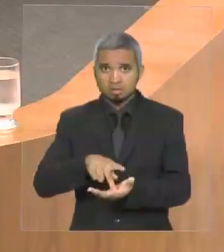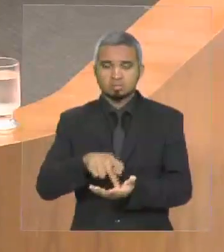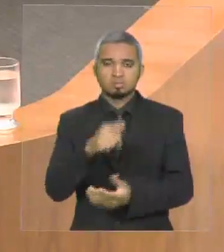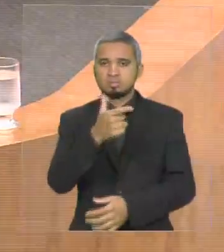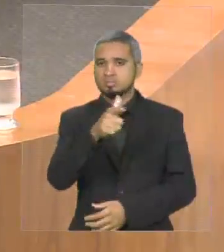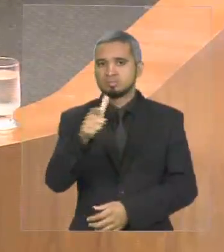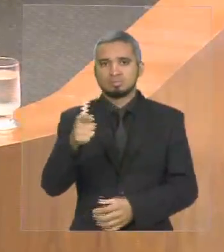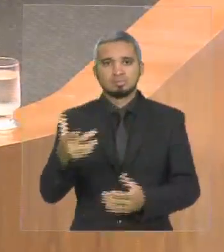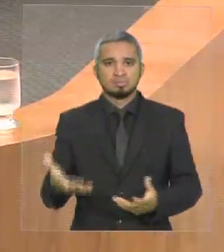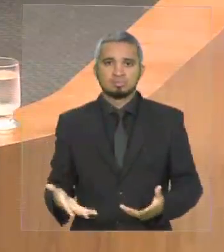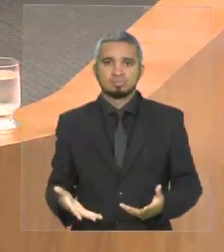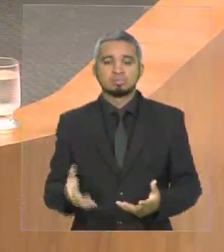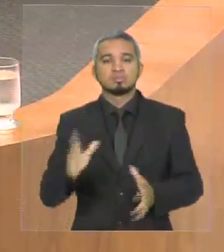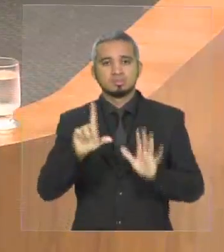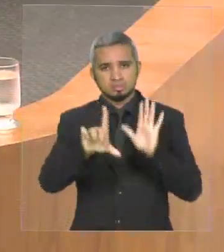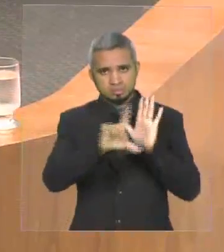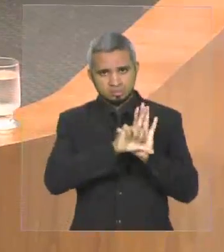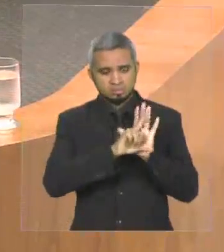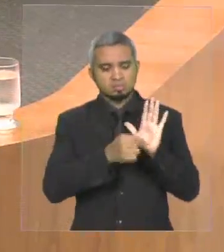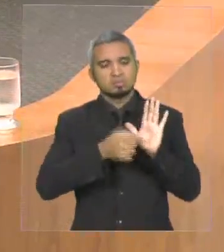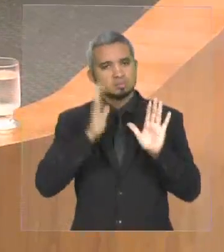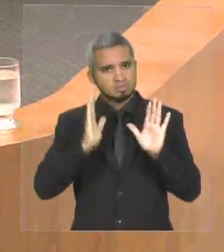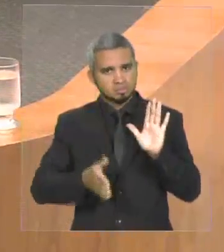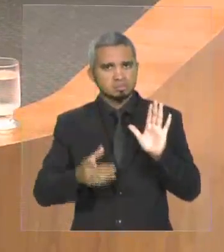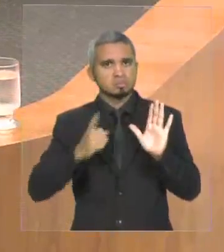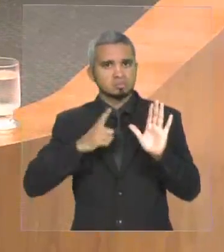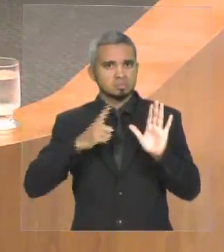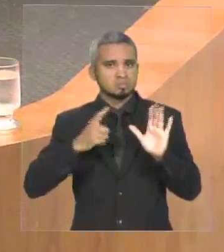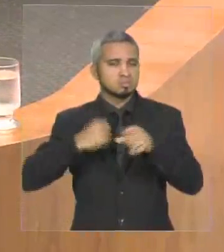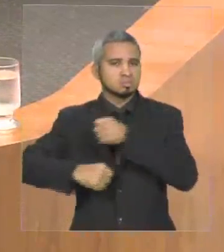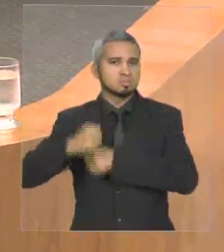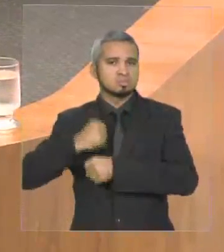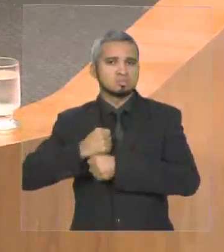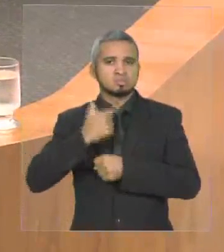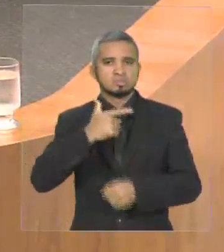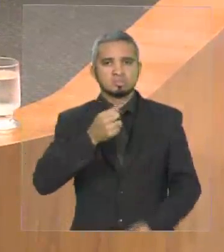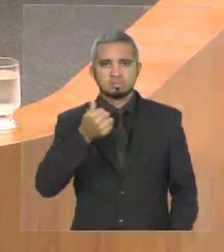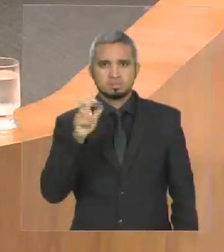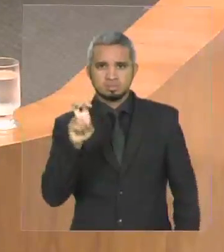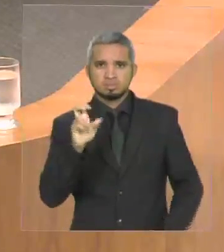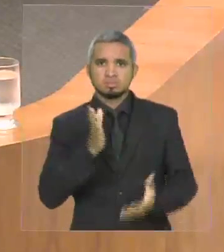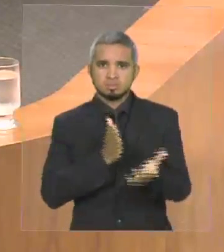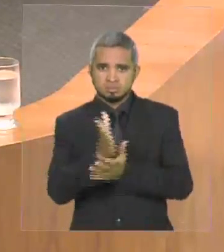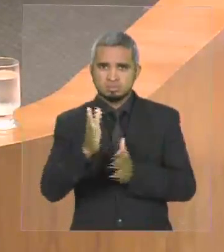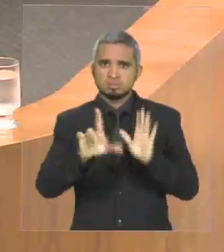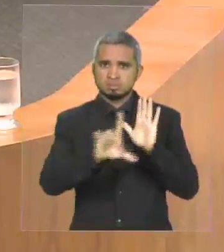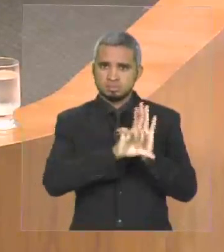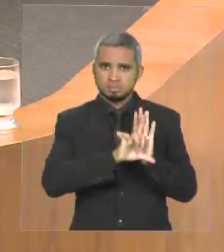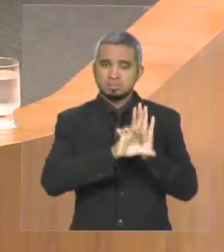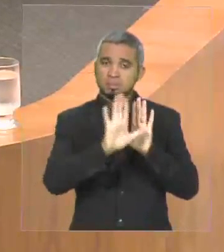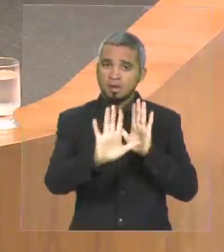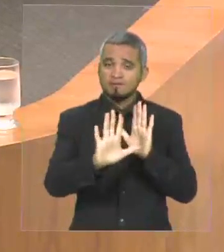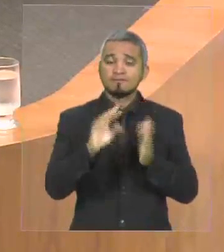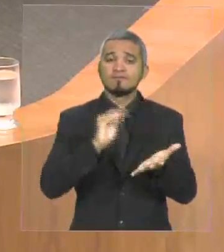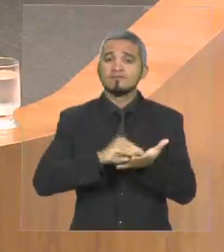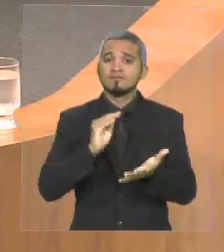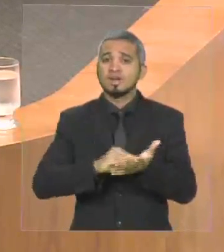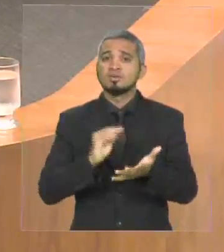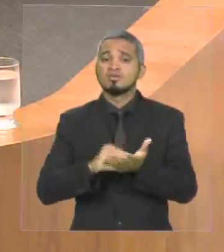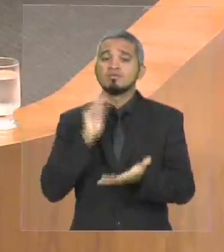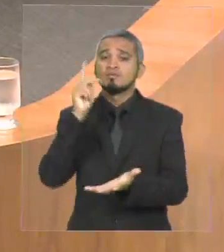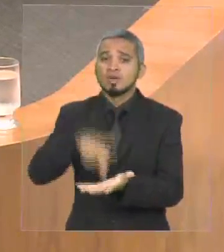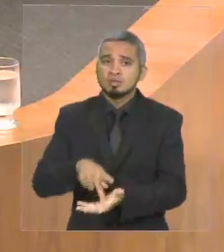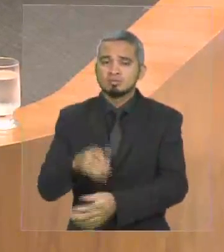temos legislação, aprovada inclusive por esta Casa em 2015, e agora chegou a hora de colocar em